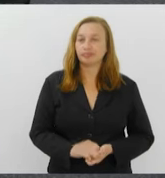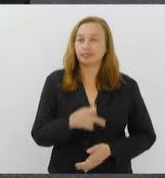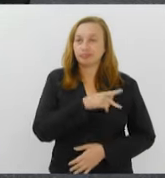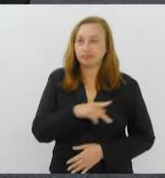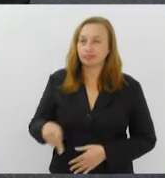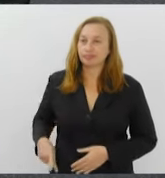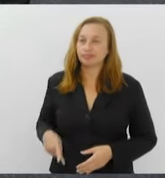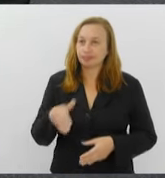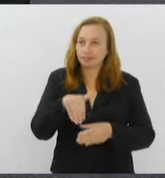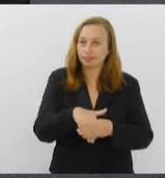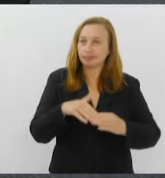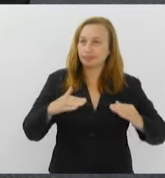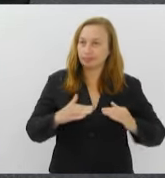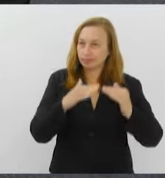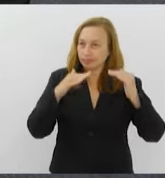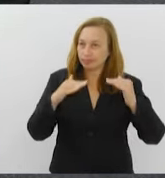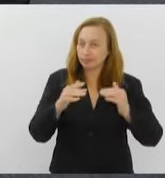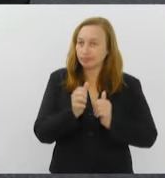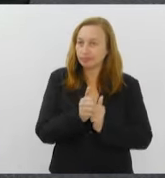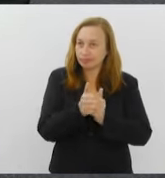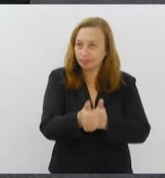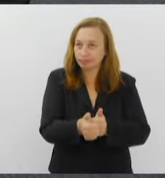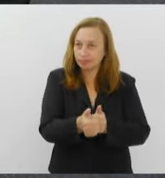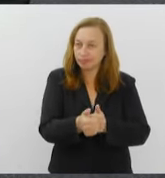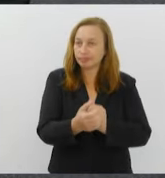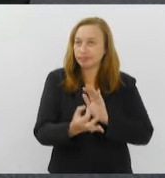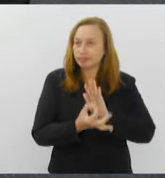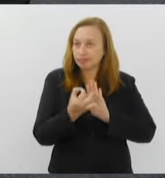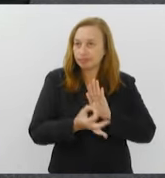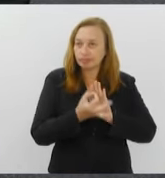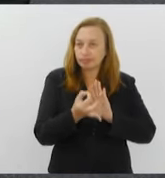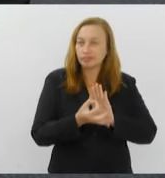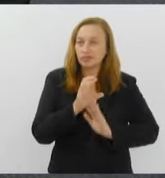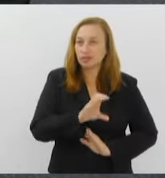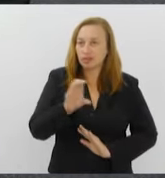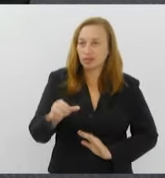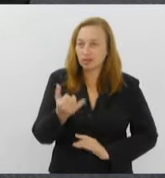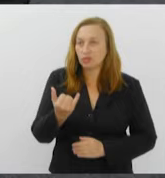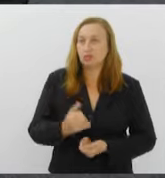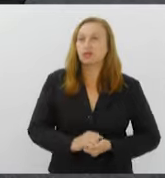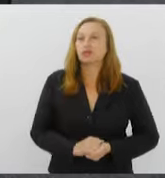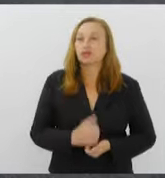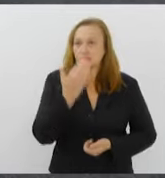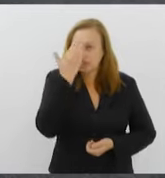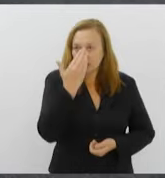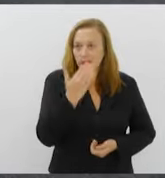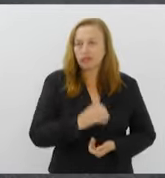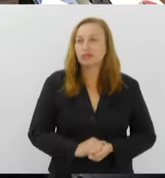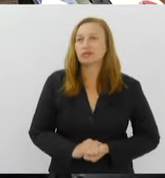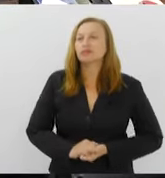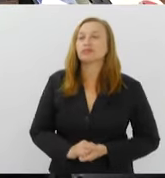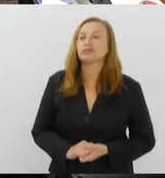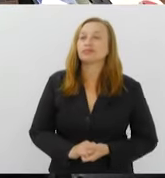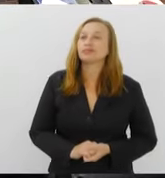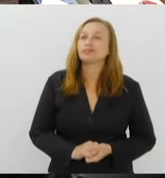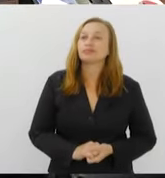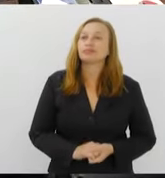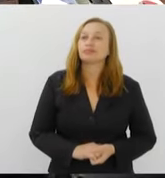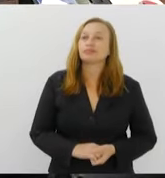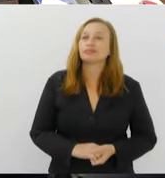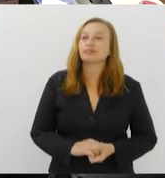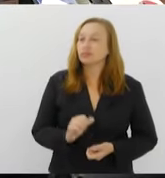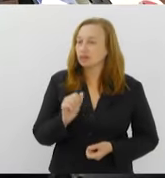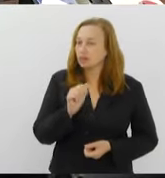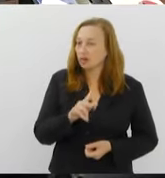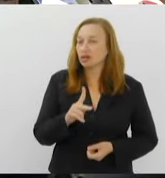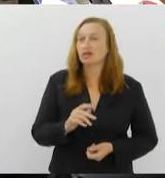Presidente, votando favorável, acompanhando o parecer da CCJ. Muito obrigado, meu anjo. Valeu, valeu. Link, tá ok? Valeu. Tá feito o